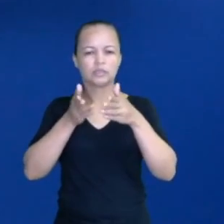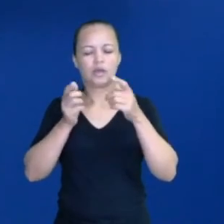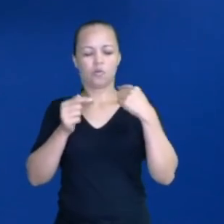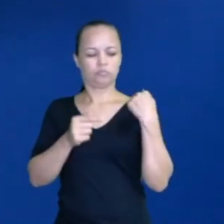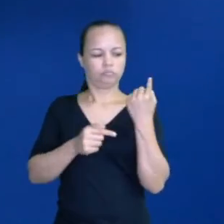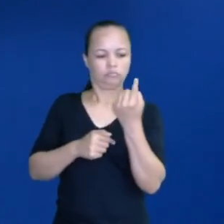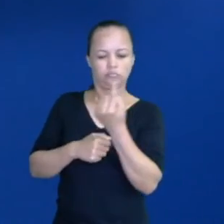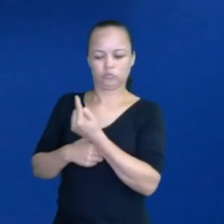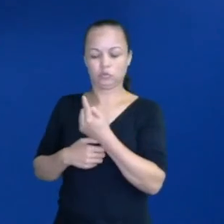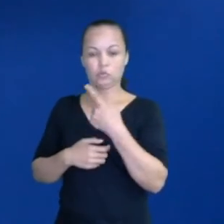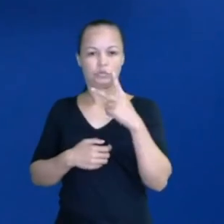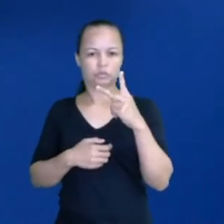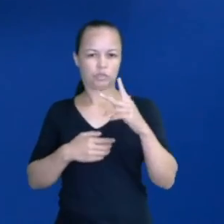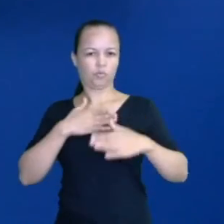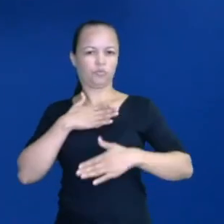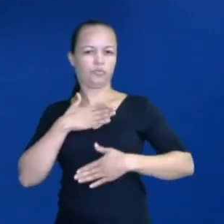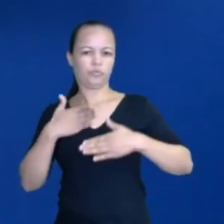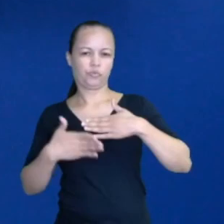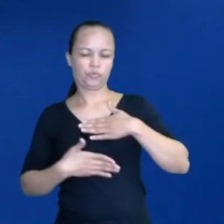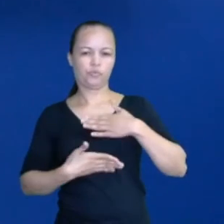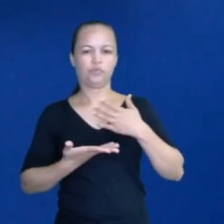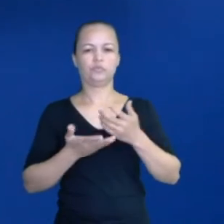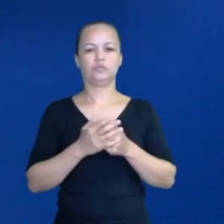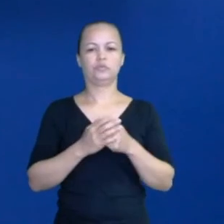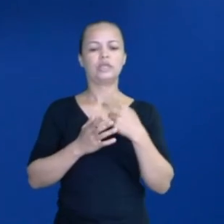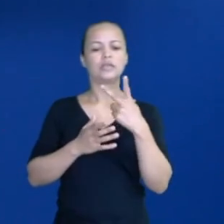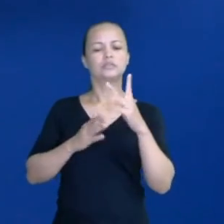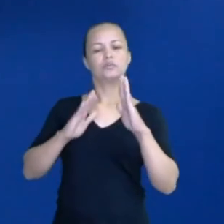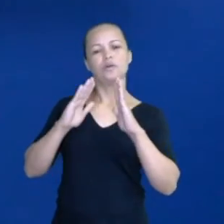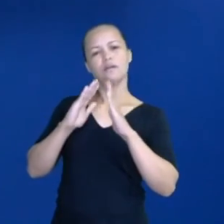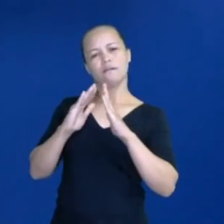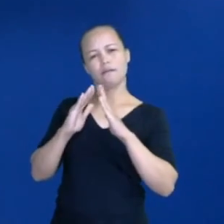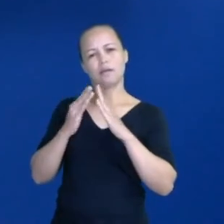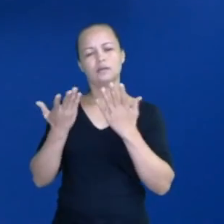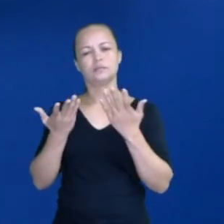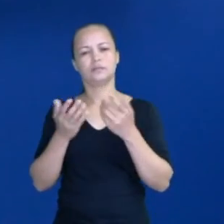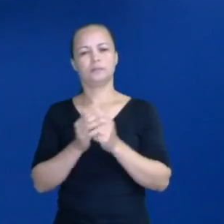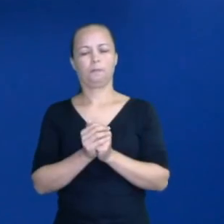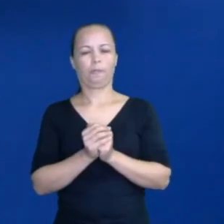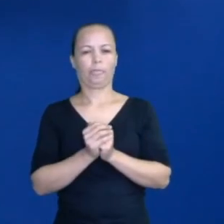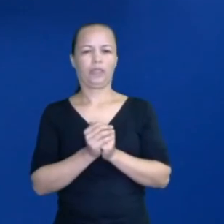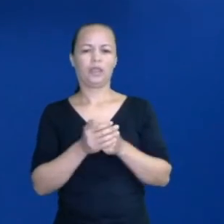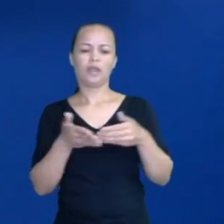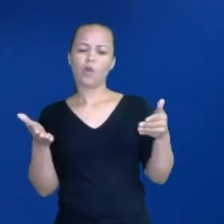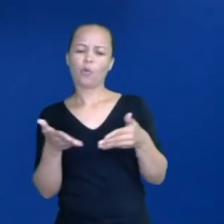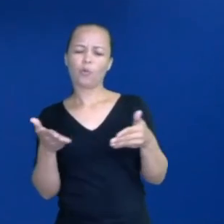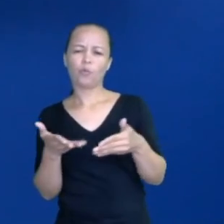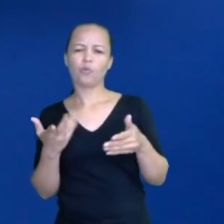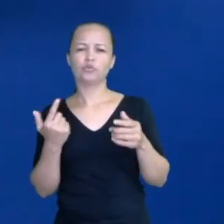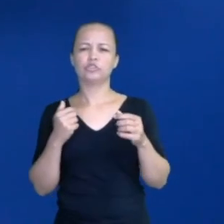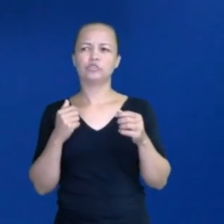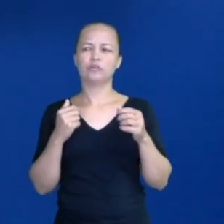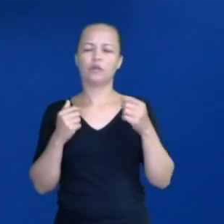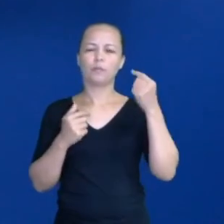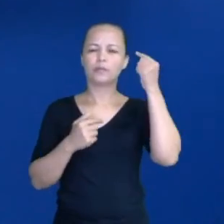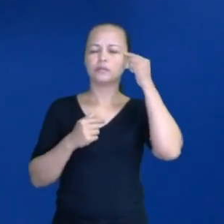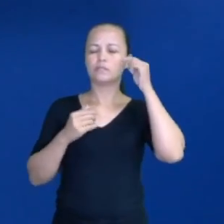corpo, ao redor da sua casa. Hoje veio te trazer uma visão de